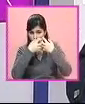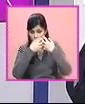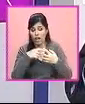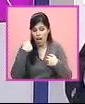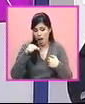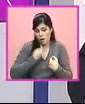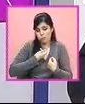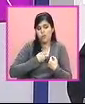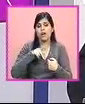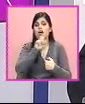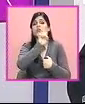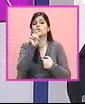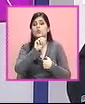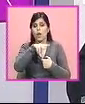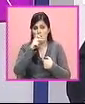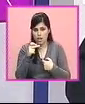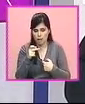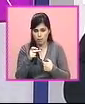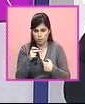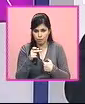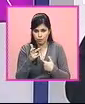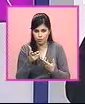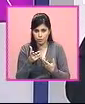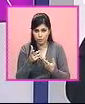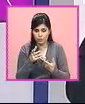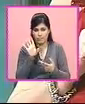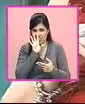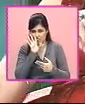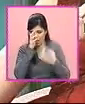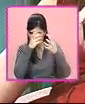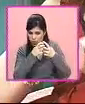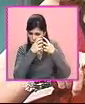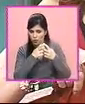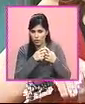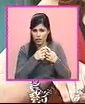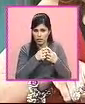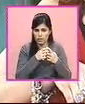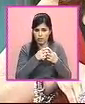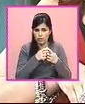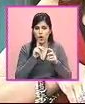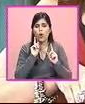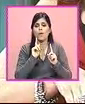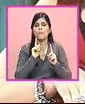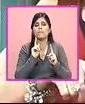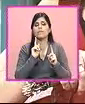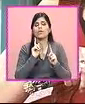médico nos 3 primeiros dias. Era a próxima pergunta. O que fazer assim que suspeitarem que têm a zona? Portanto, começam por sentir um formigueiro,